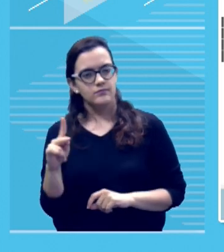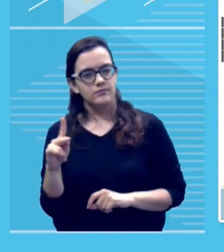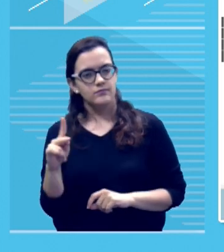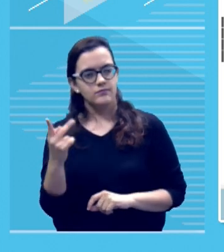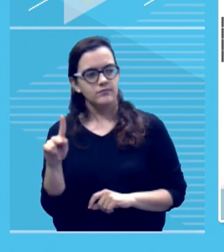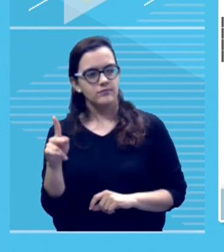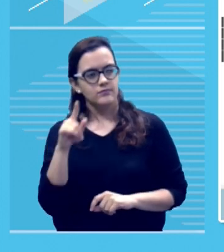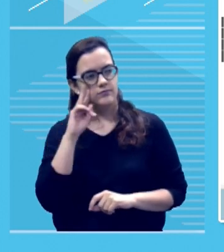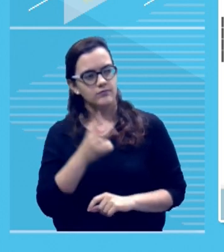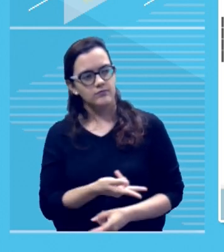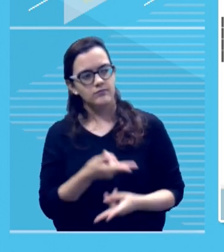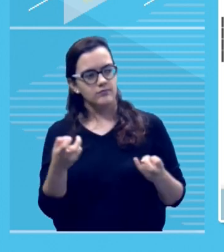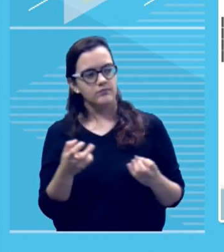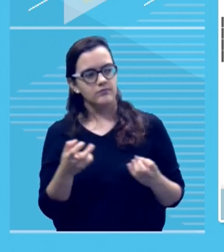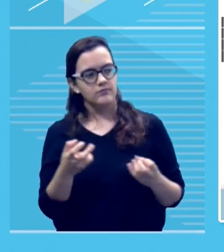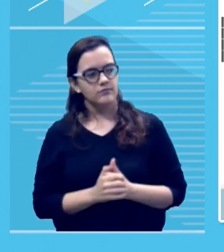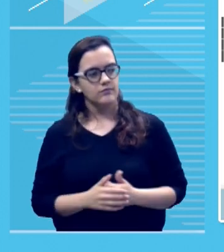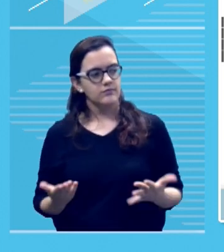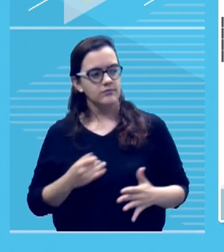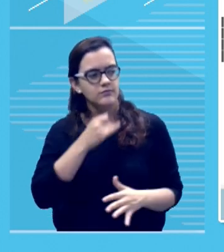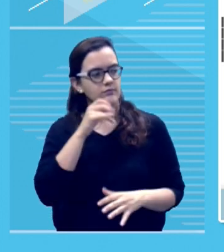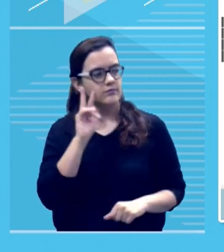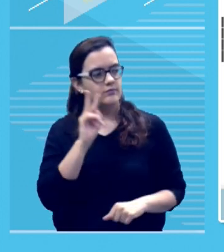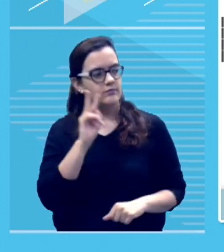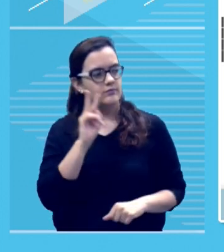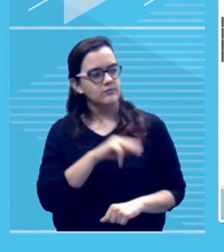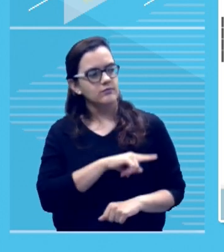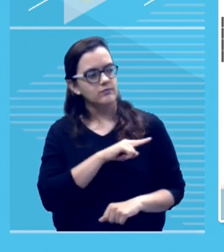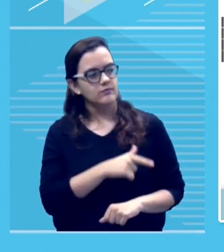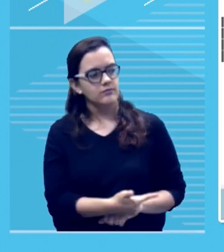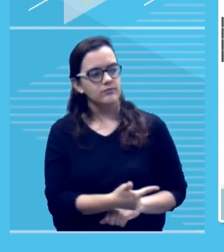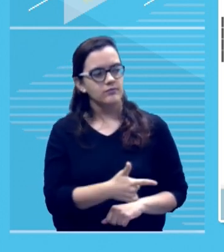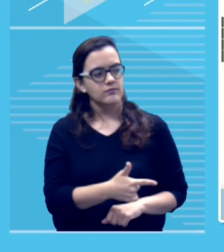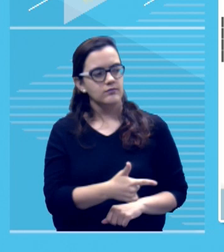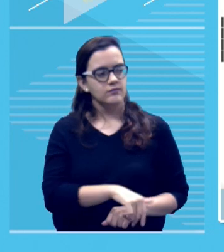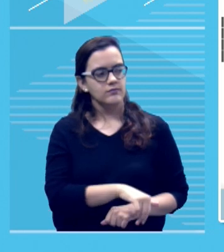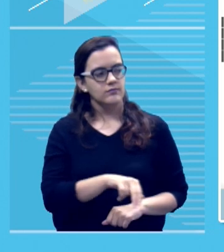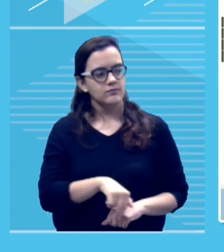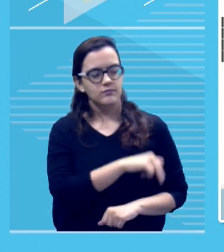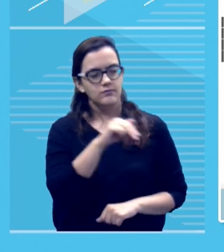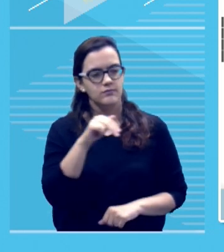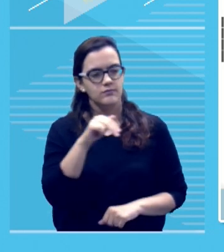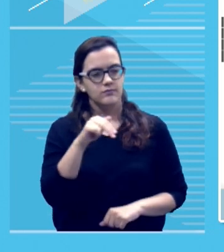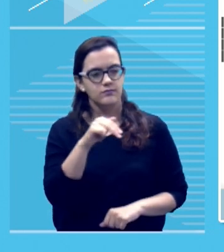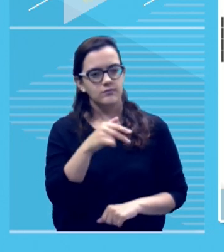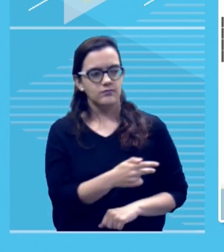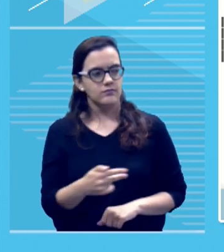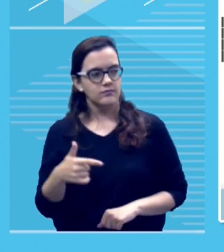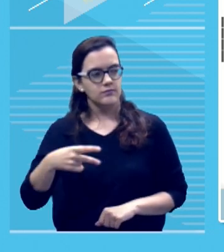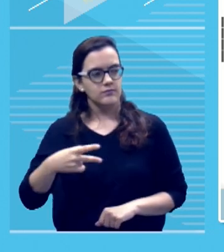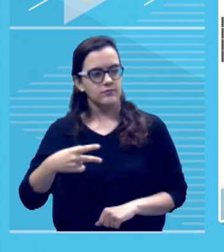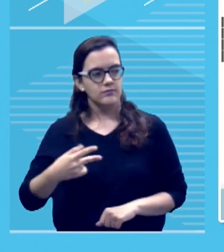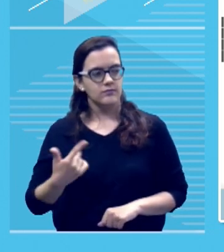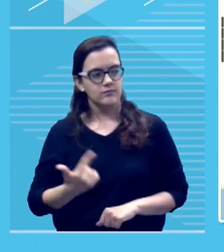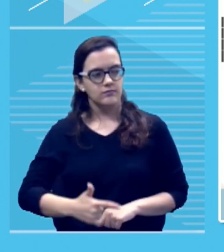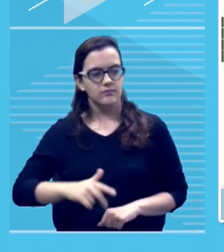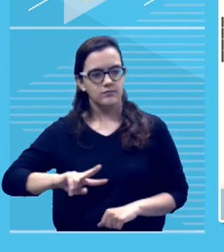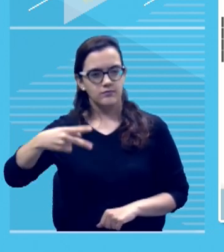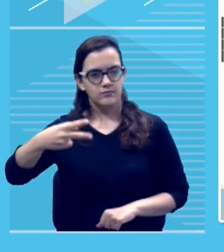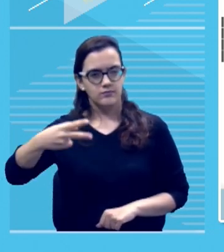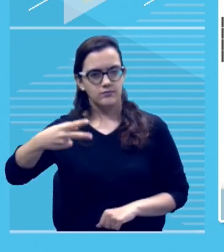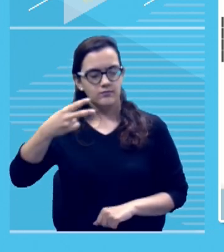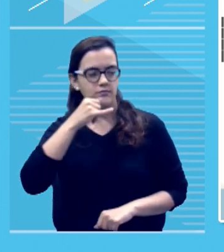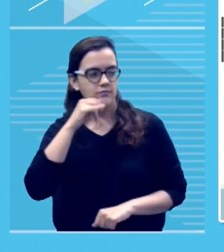perceber. Para encontrar os ativos, é 2 elevado a n. Ou seja, 2 elevado a 2, que vai dar